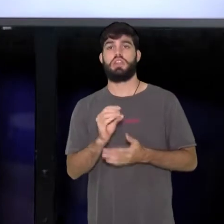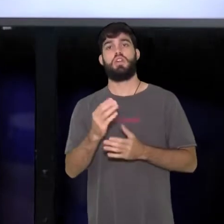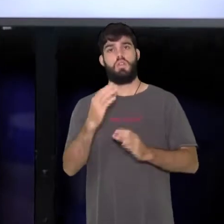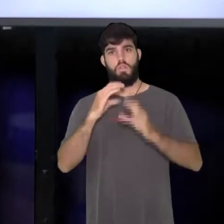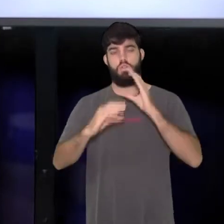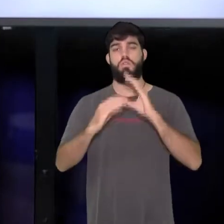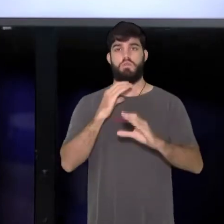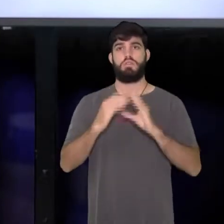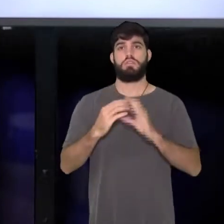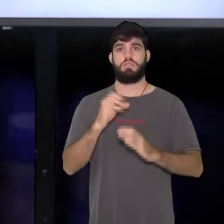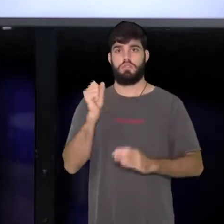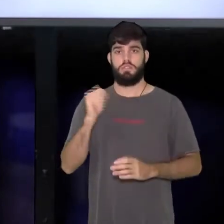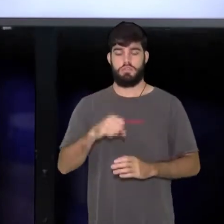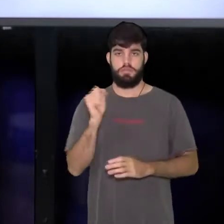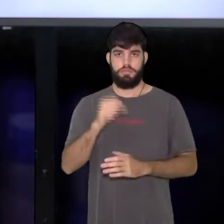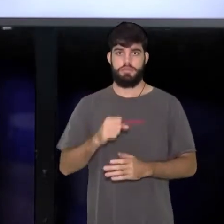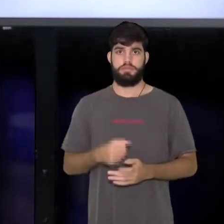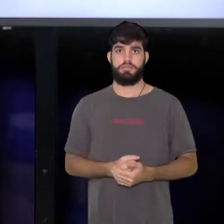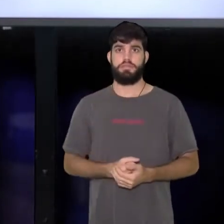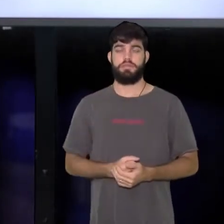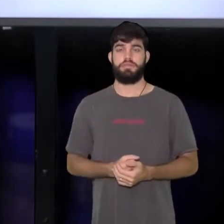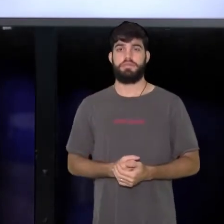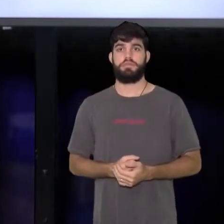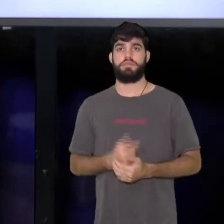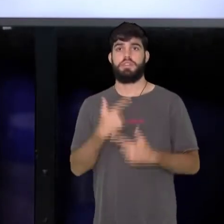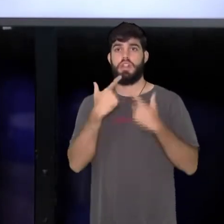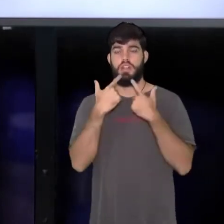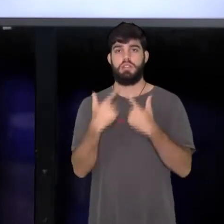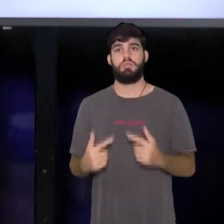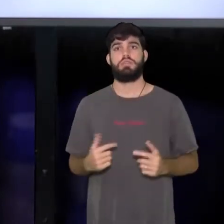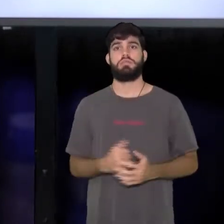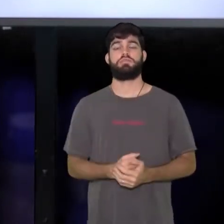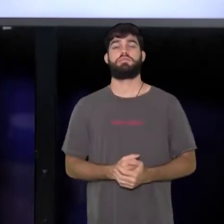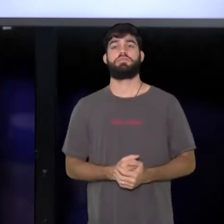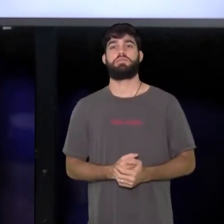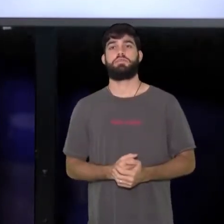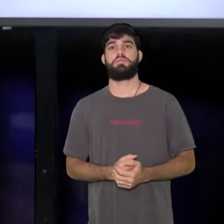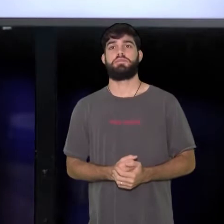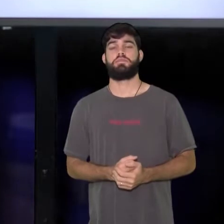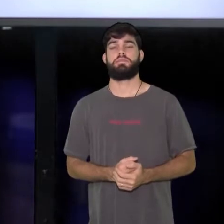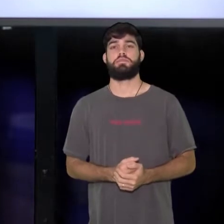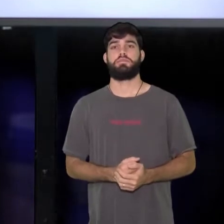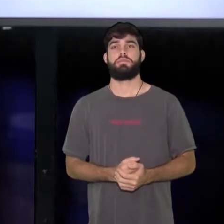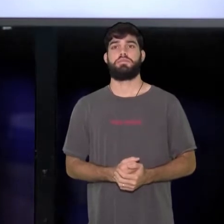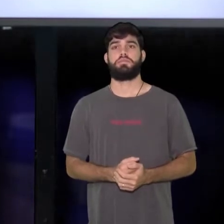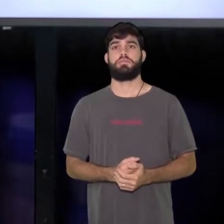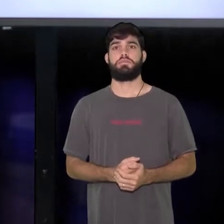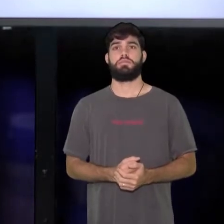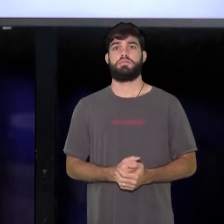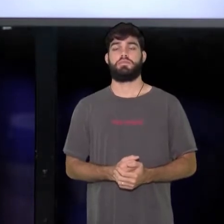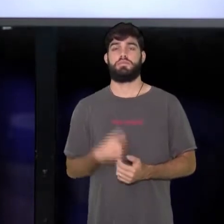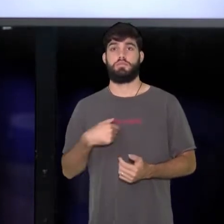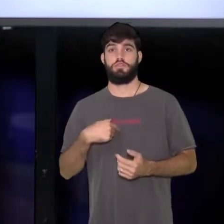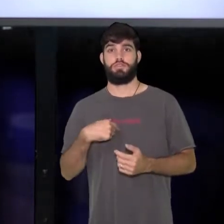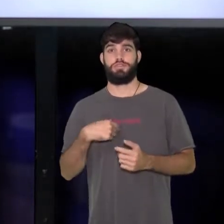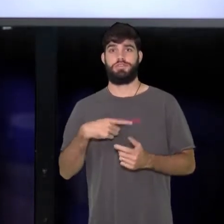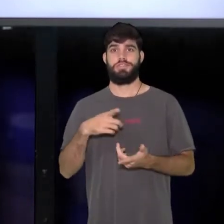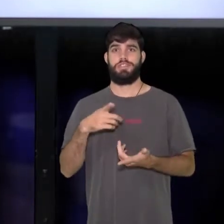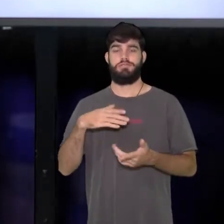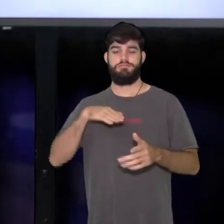comunica. Se comunica, é linguagem. Olha um semáforo, um sinal de